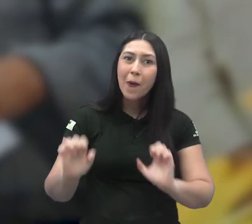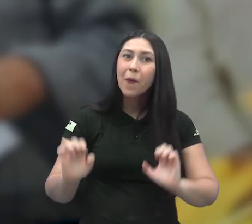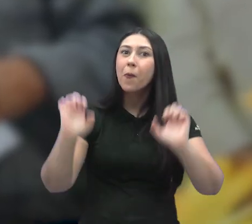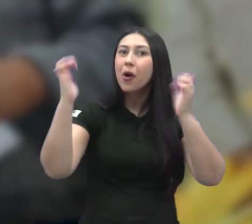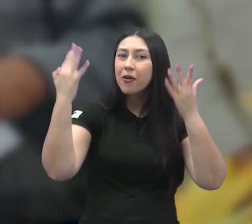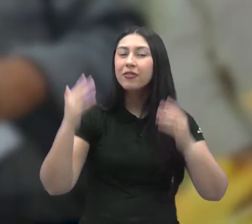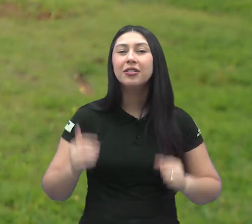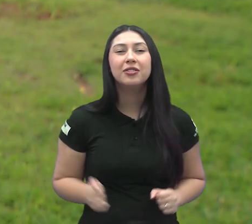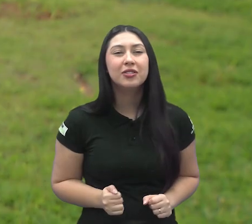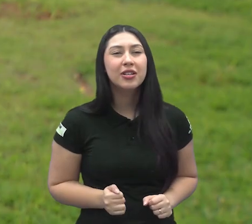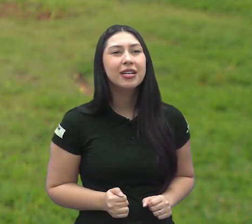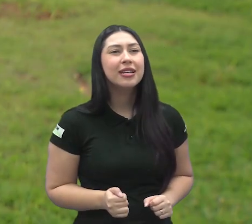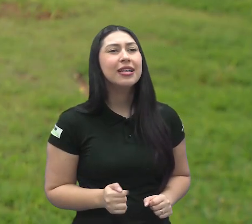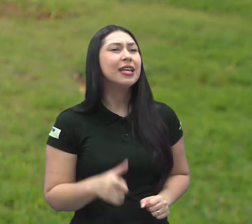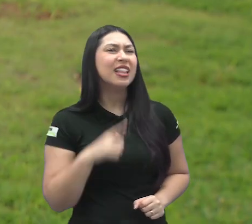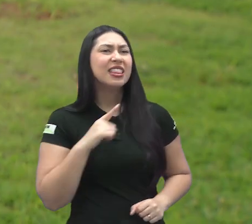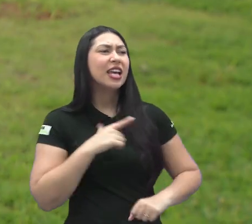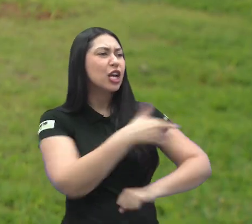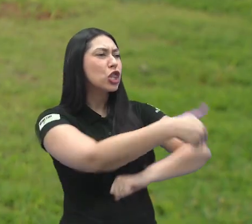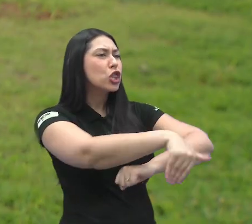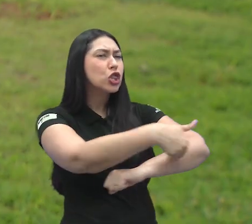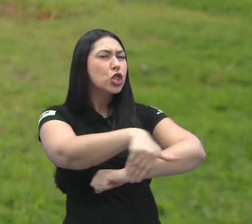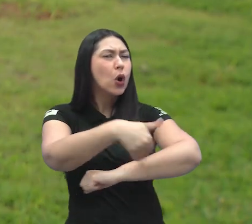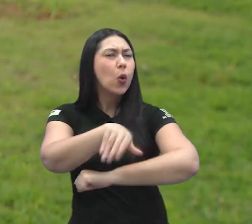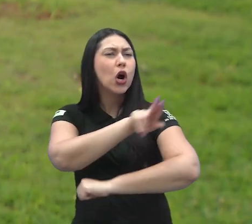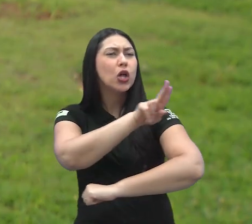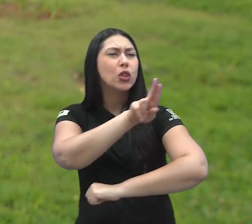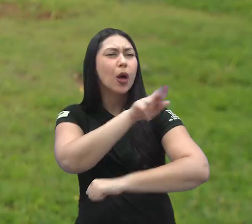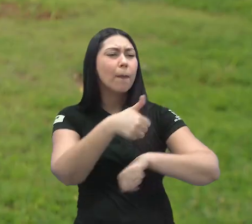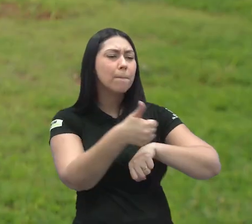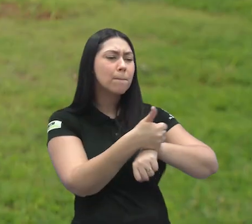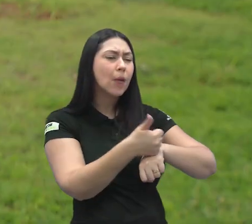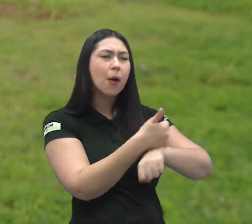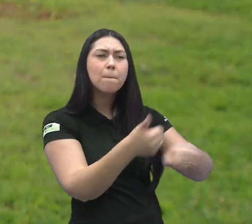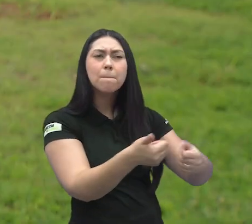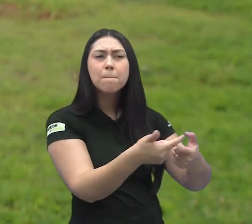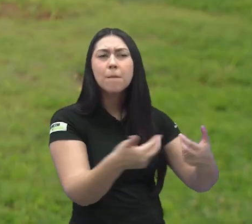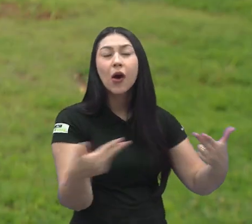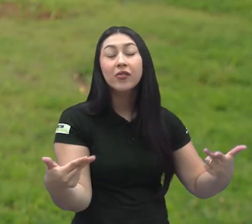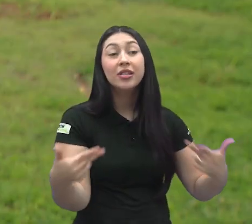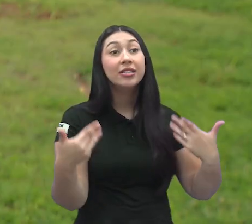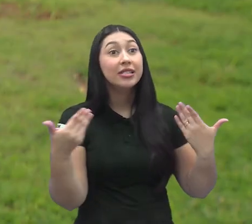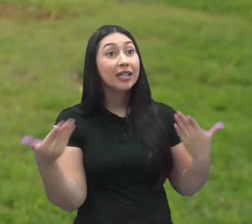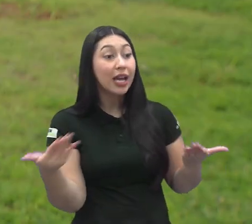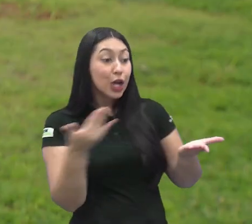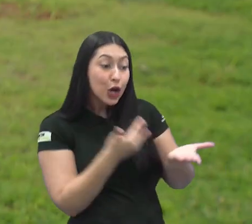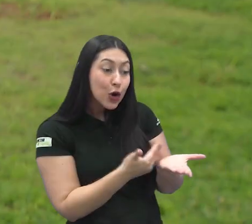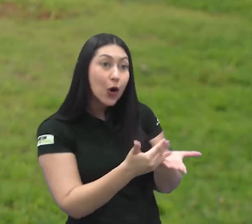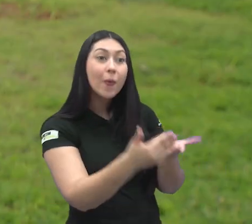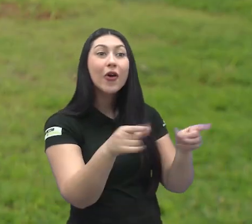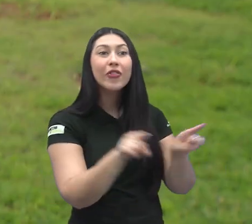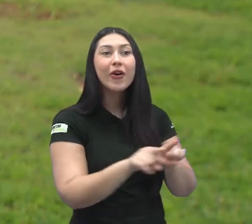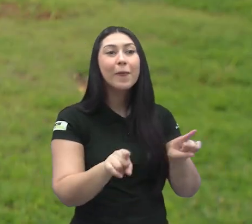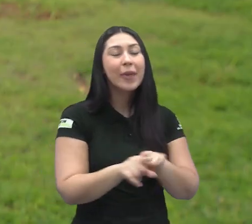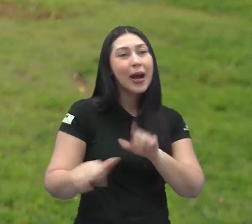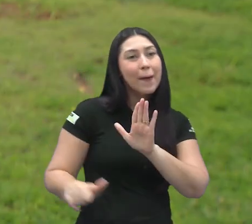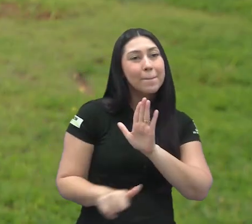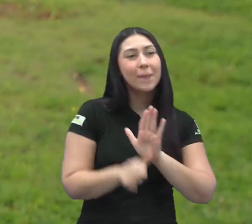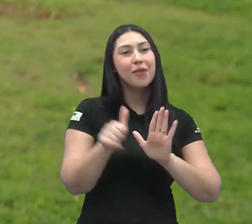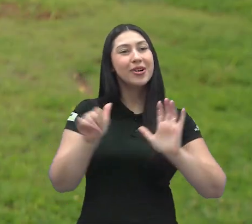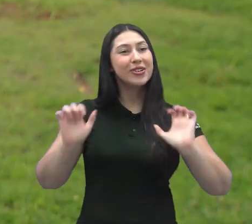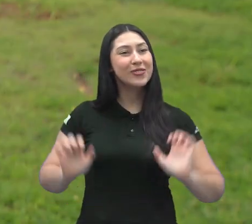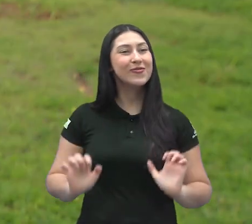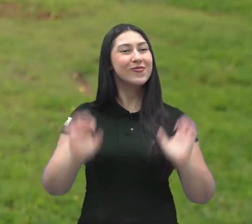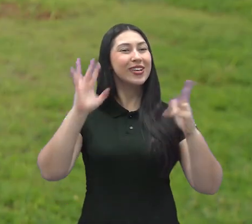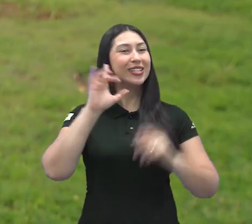do evento. Lá nós temos todas as ruas com nome de profissões. E aí começou também a primeira